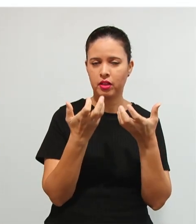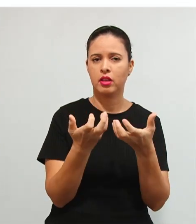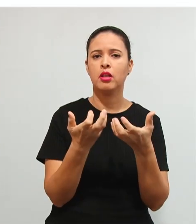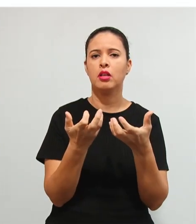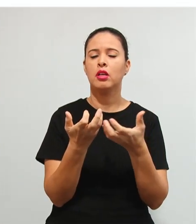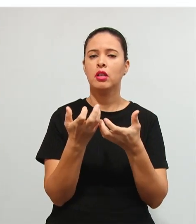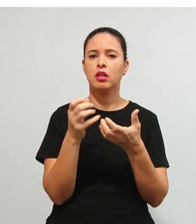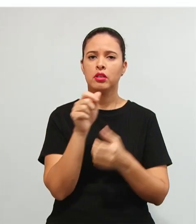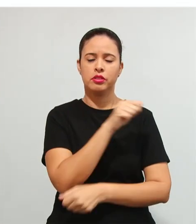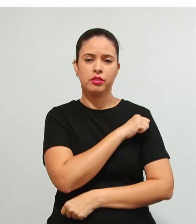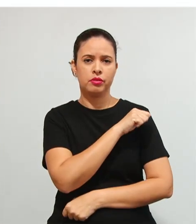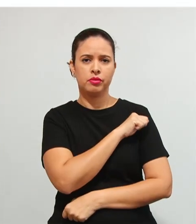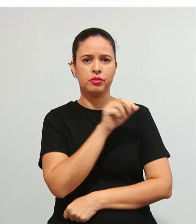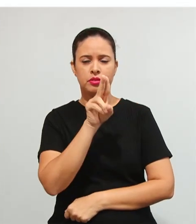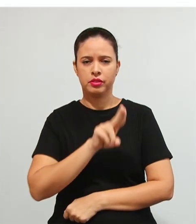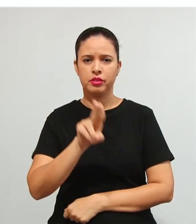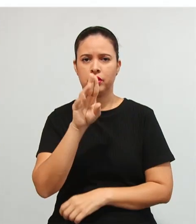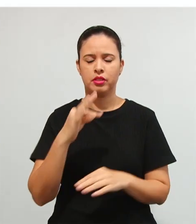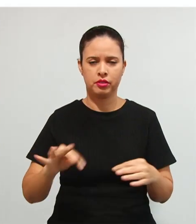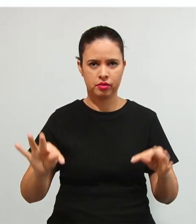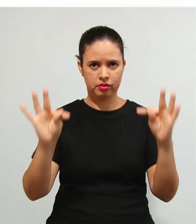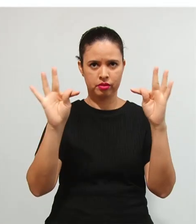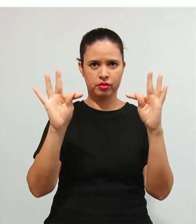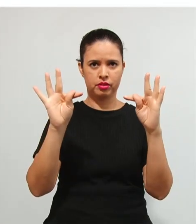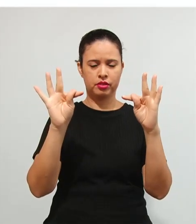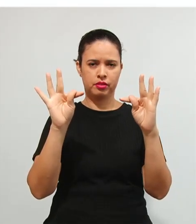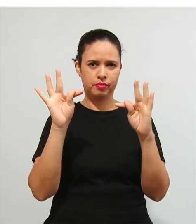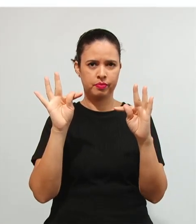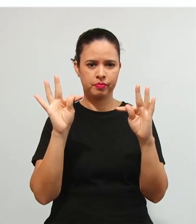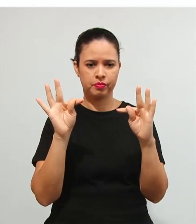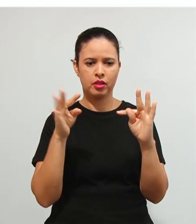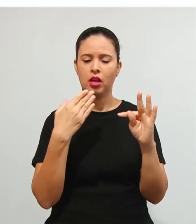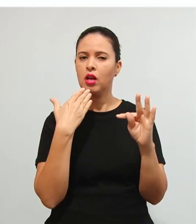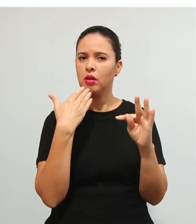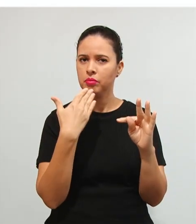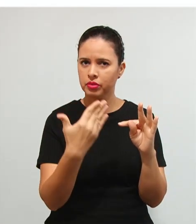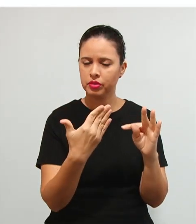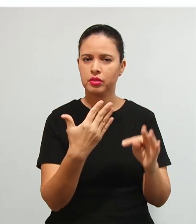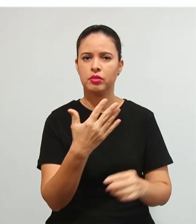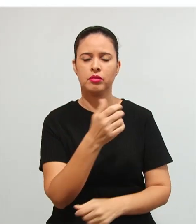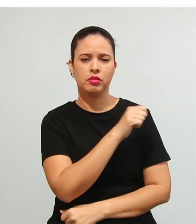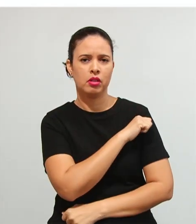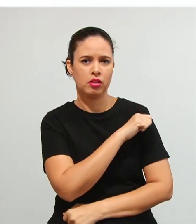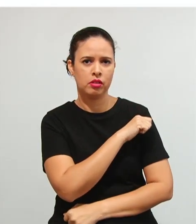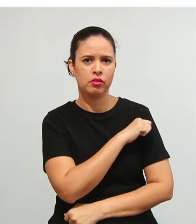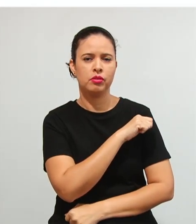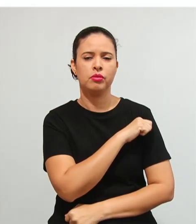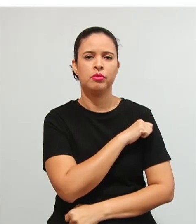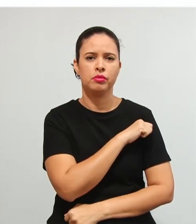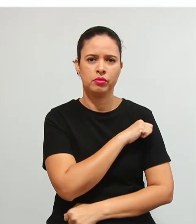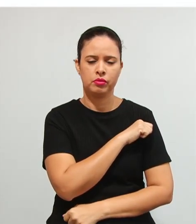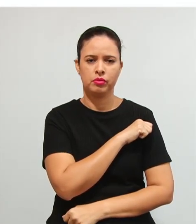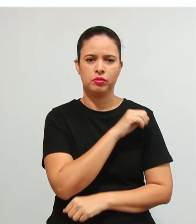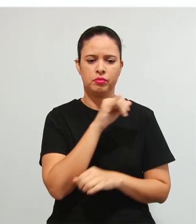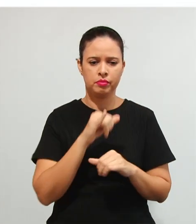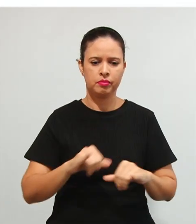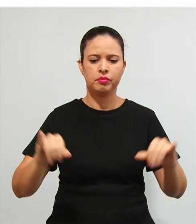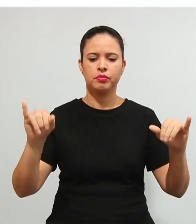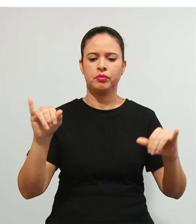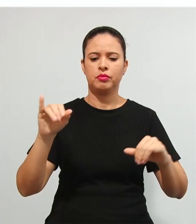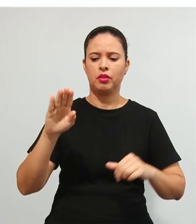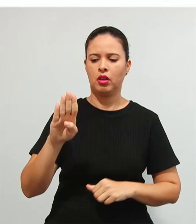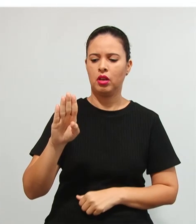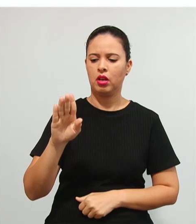as tecnologias? Será que eu pedir para os alunos, por exemplo, publicar um blog é